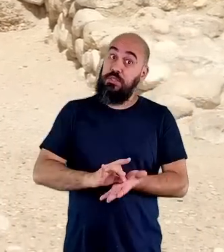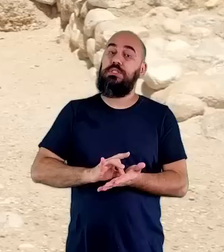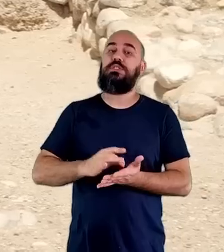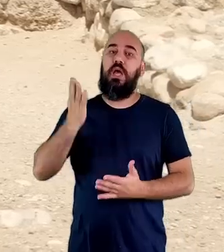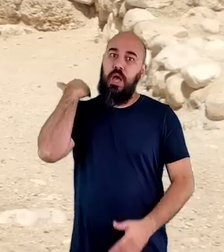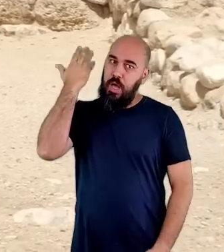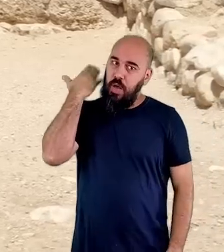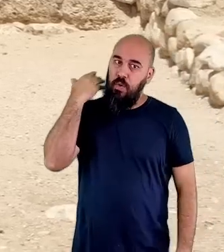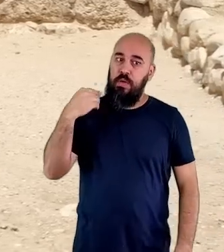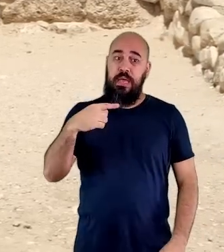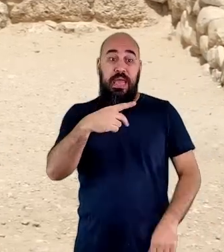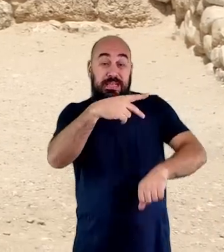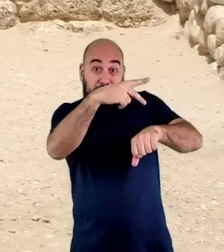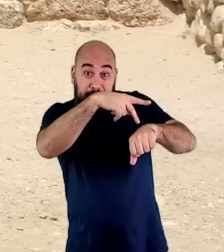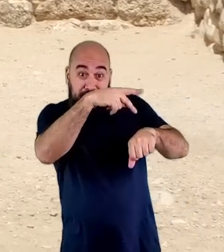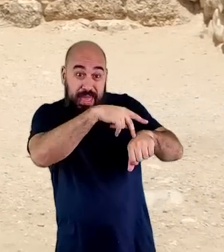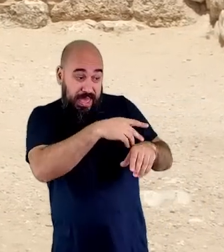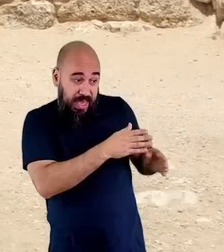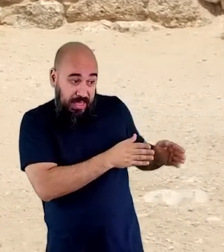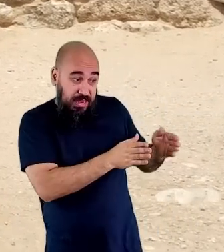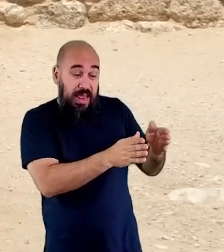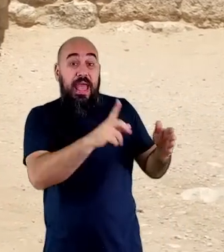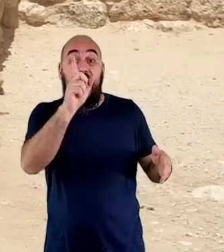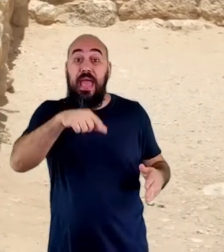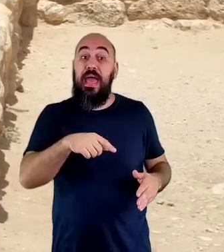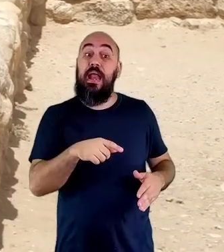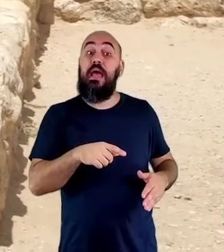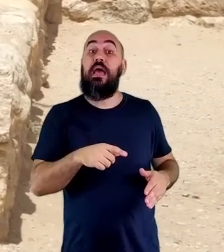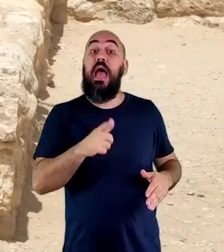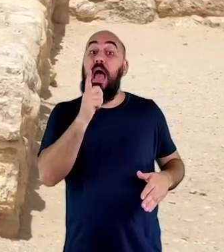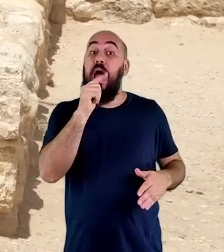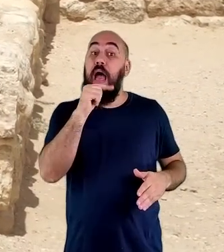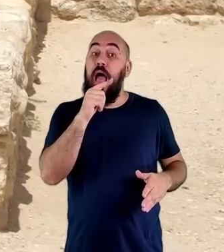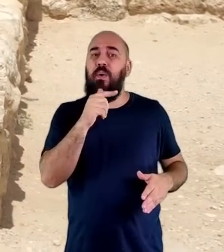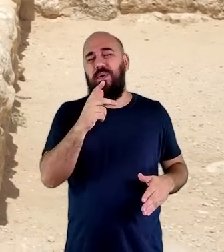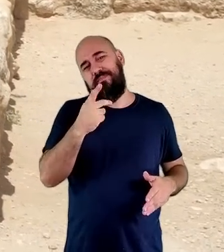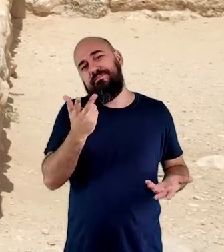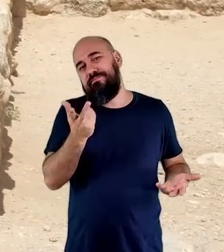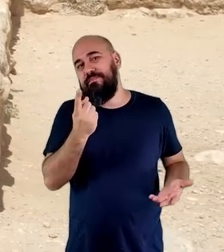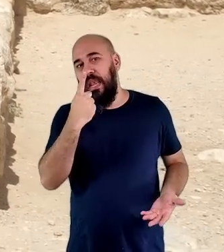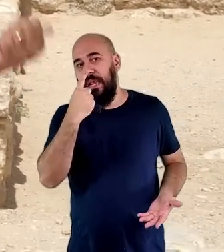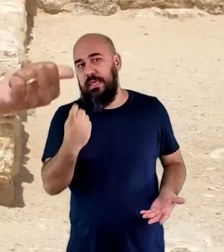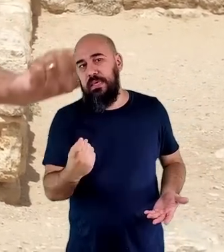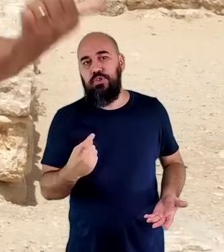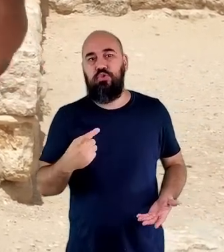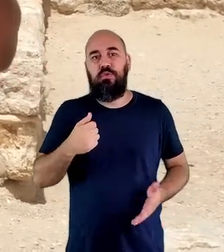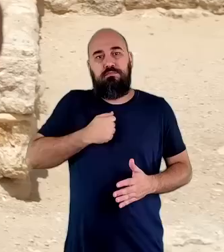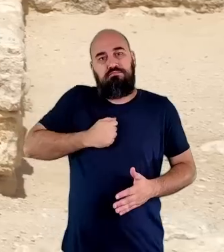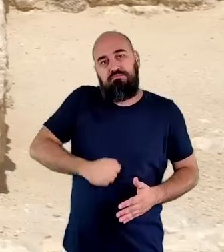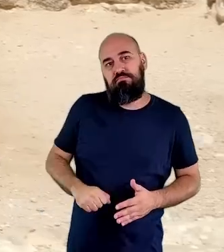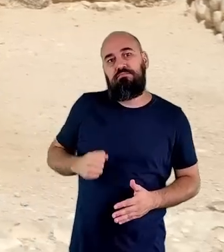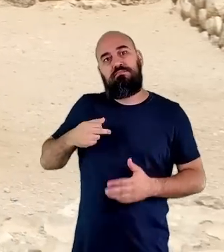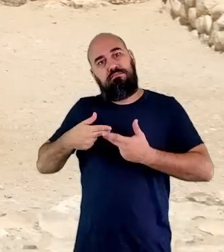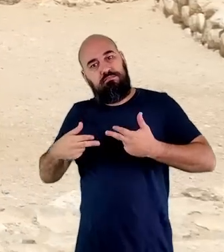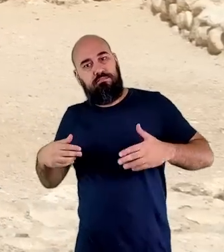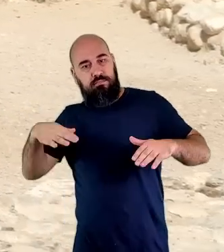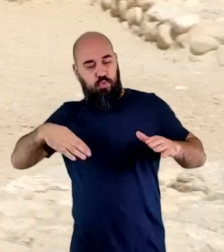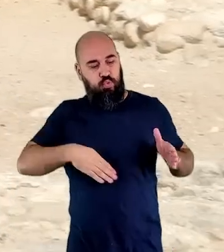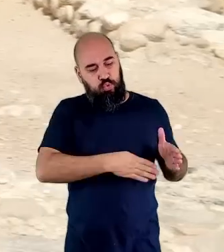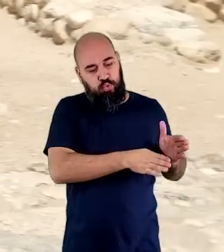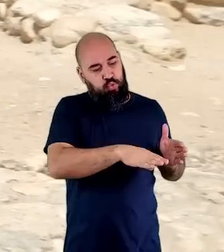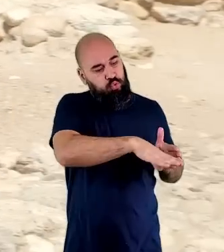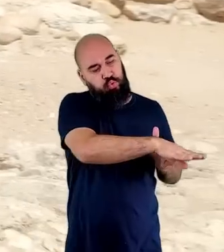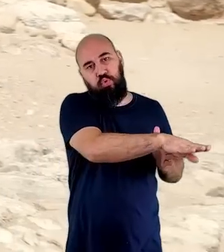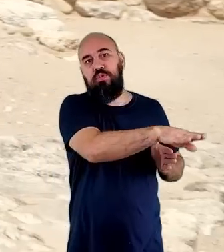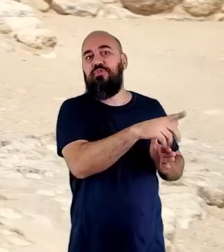meio aqui era a drenagem da água, ou seja, o esgoto passava aqui e era lançado fora dos muros da cidade.